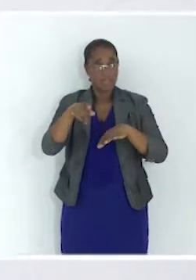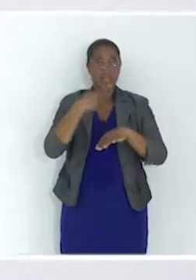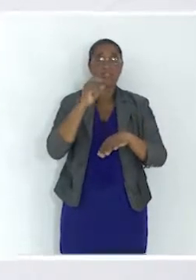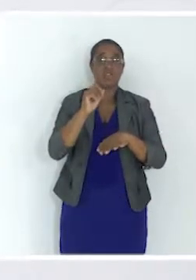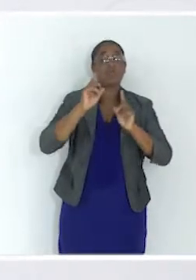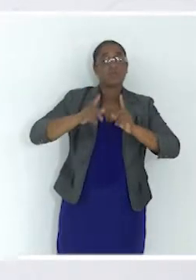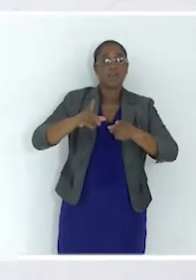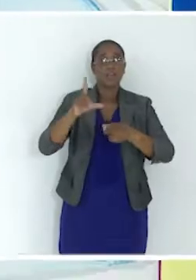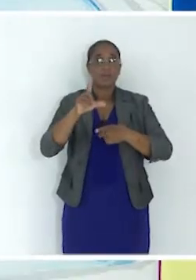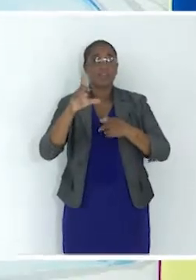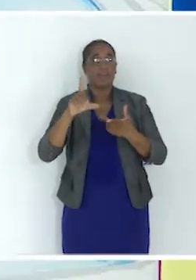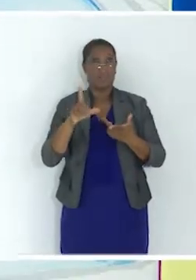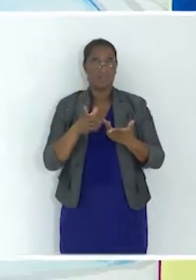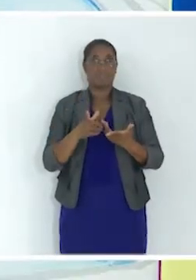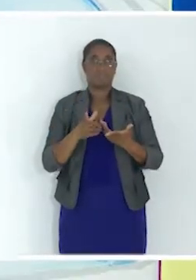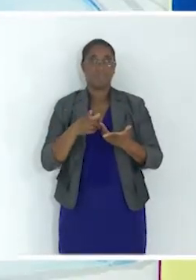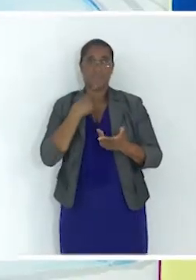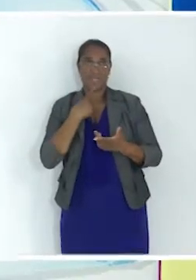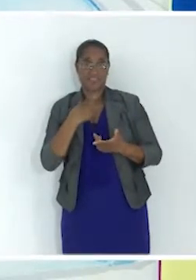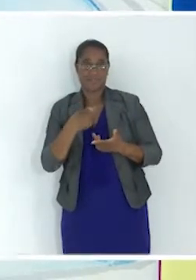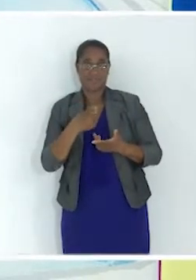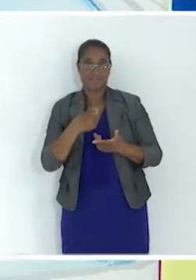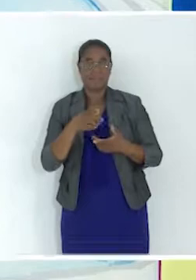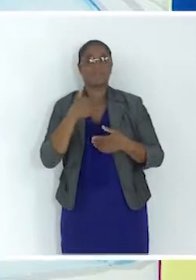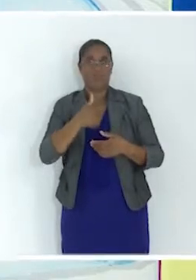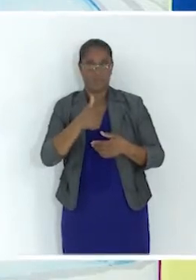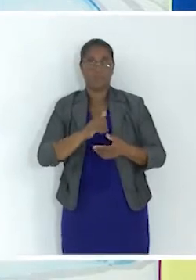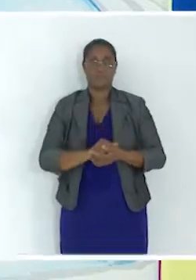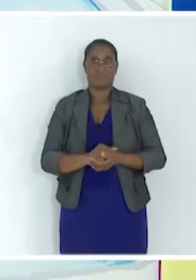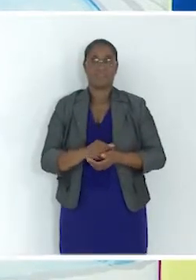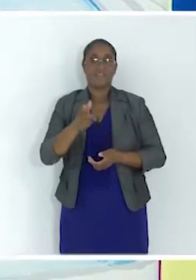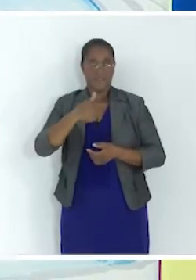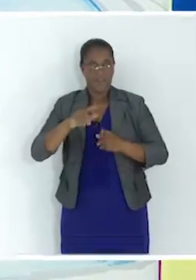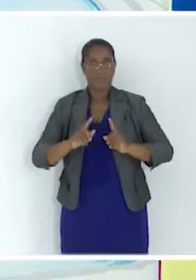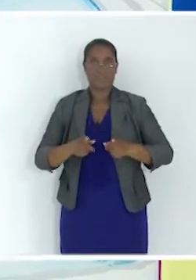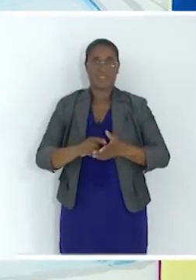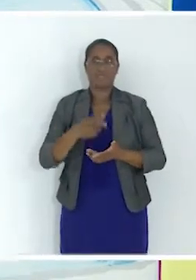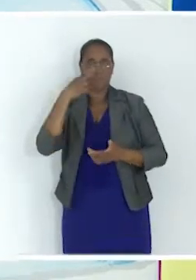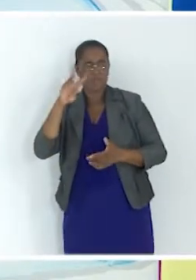Perceber? Muito bem, então vamos. Vamos ver qual é a palavra que vem a seguir.